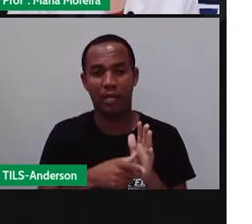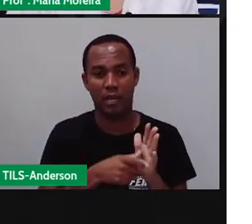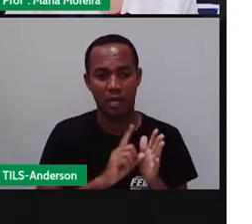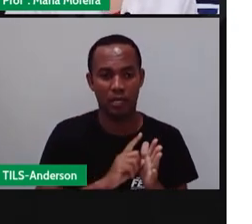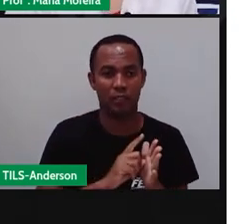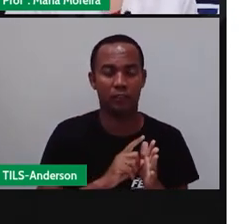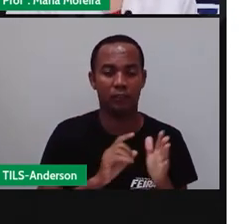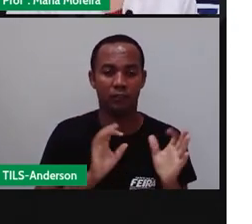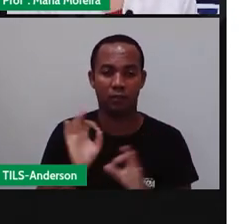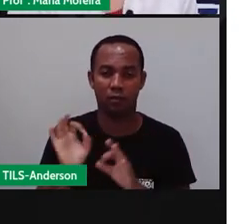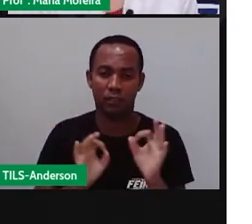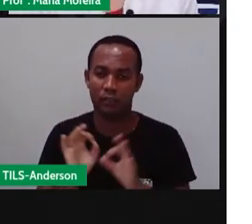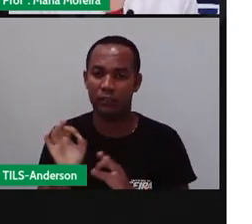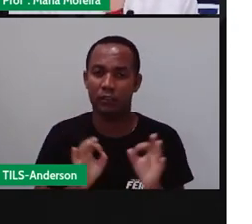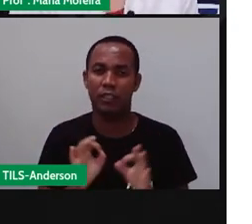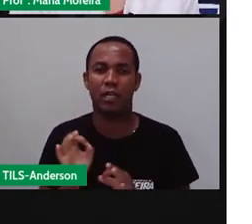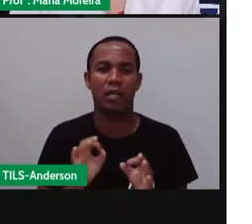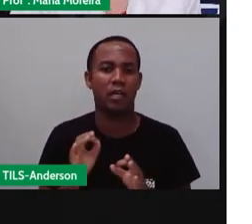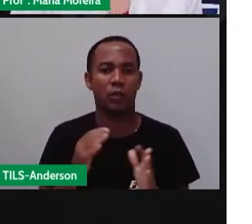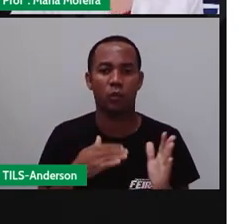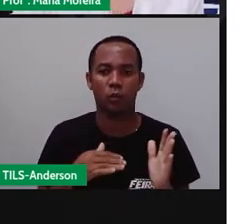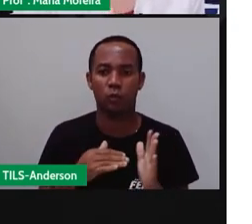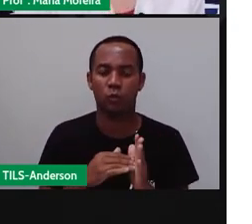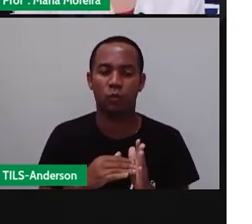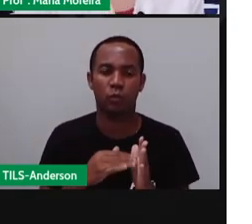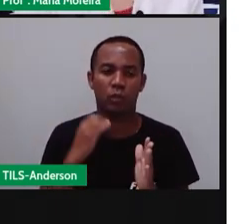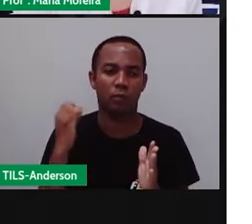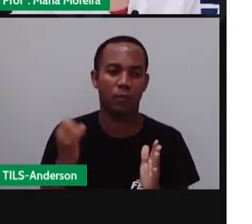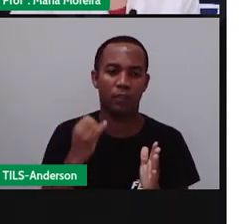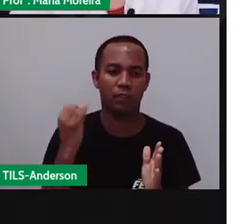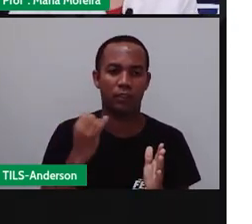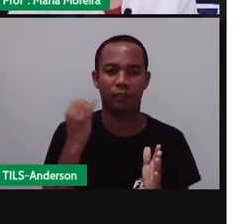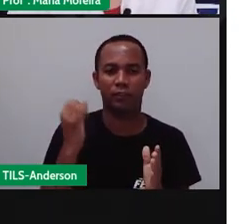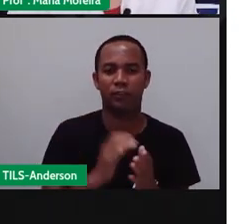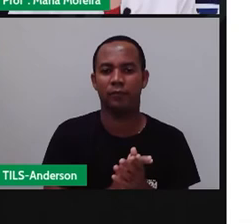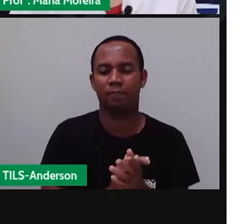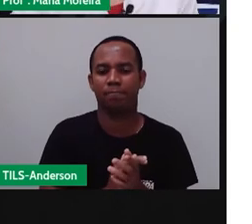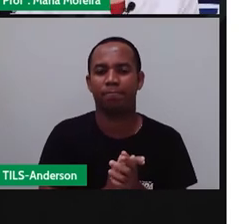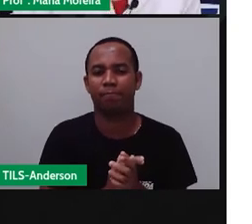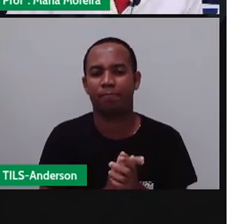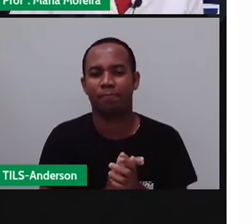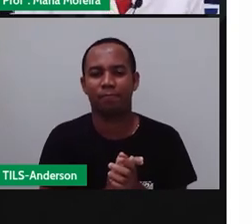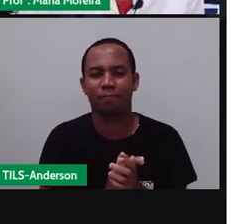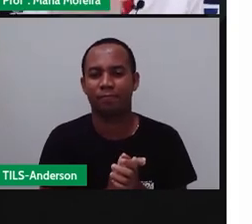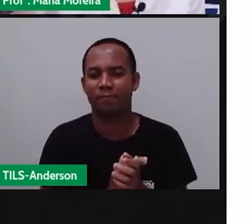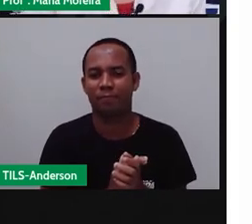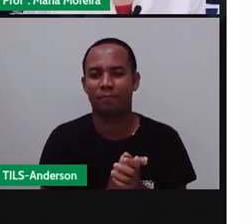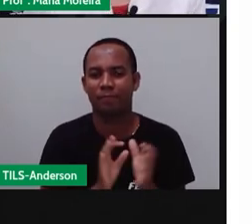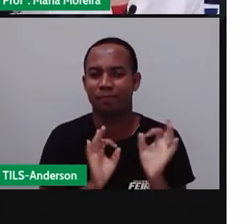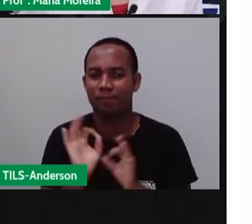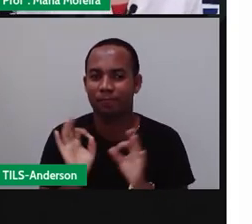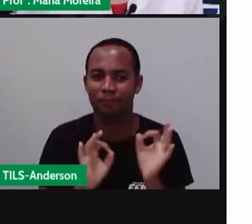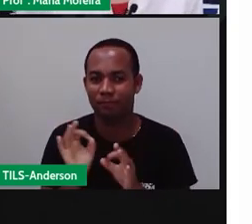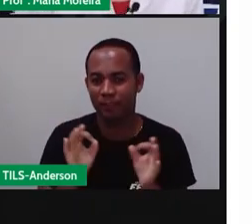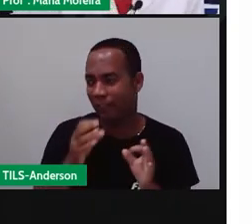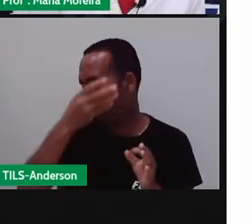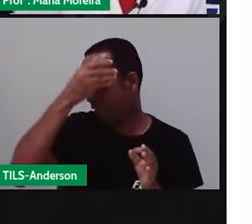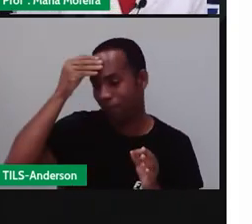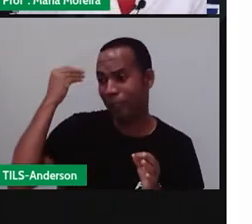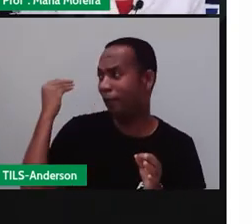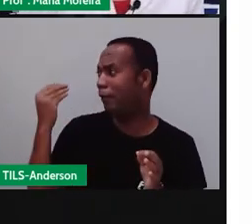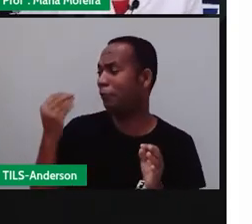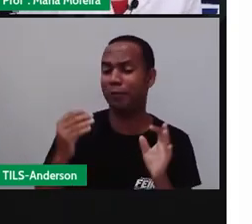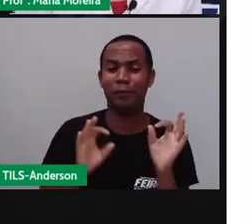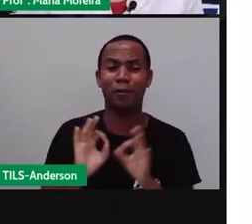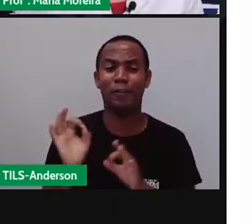Inclusive, eu também, Anderson, faço lista quando eu vou viajar das roupas que eu preciso levar, que é para que eu não esqueça de nada, né?